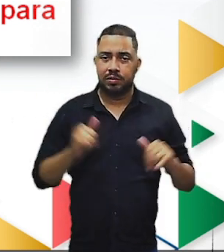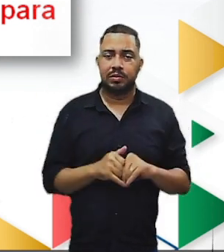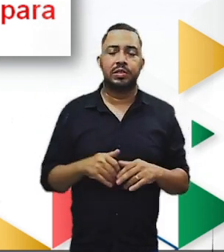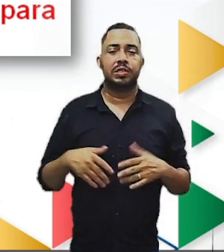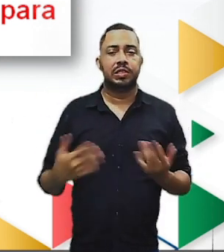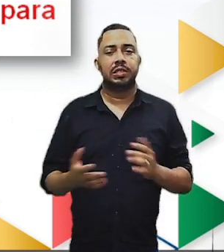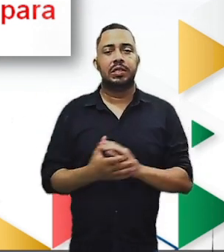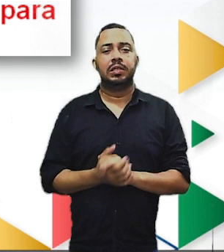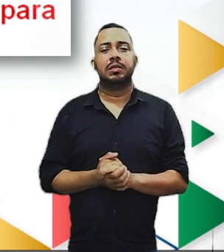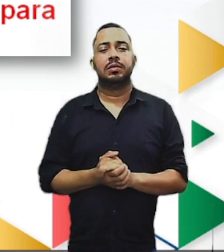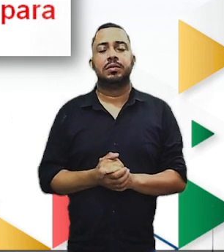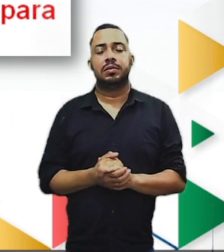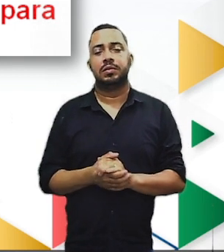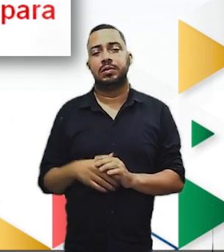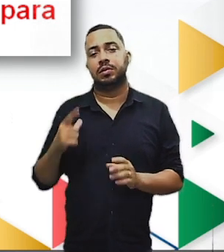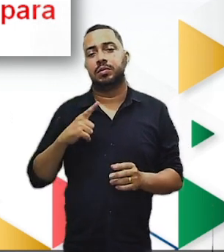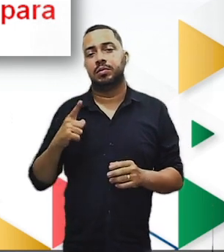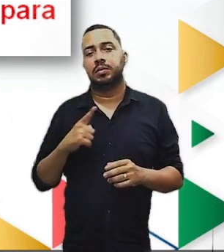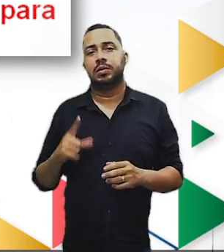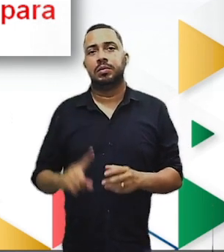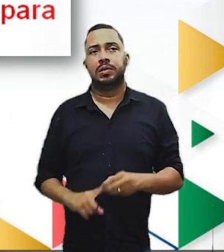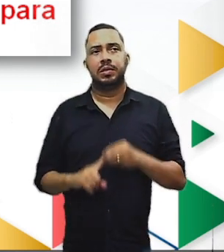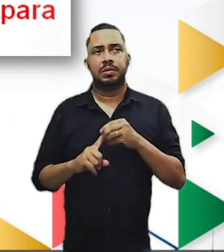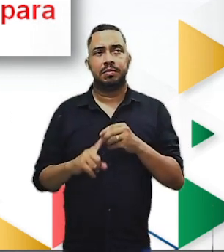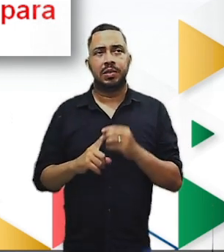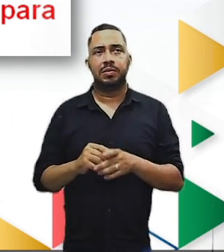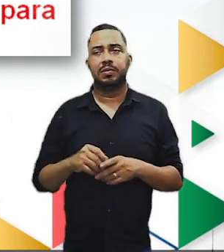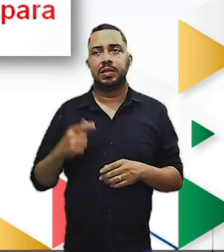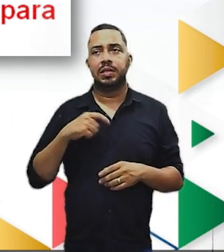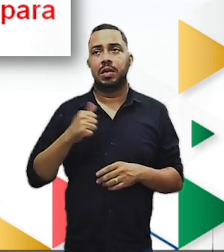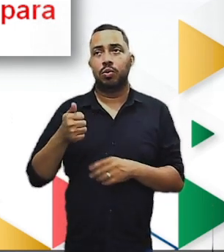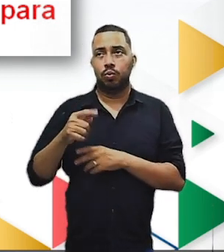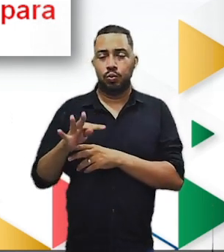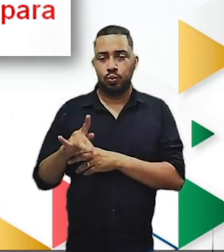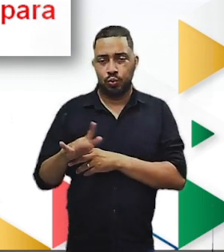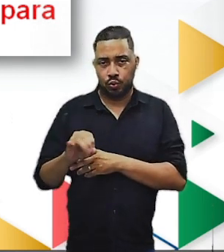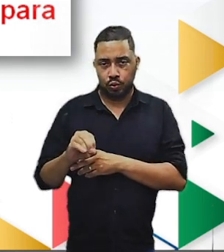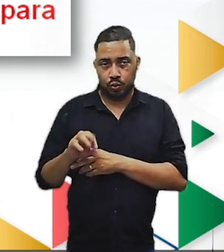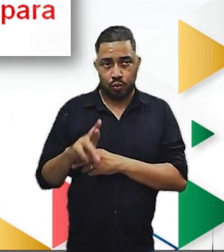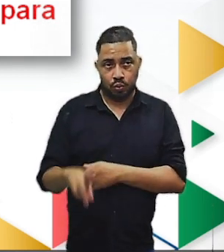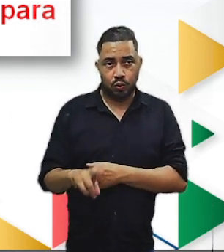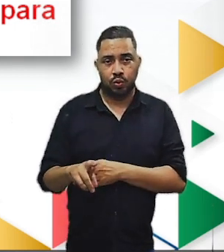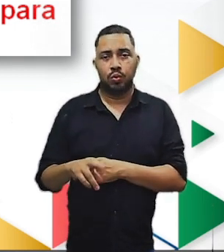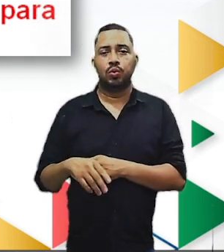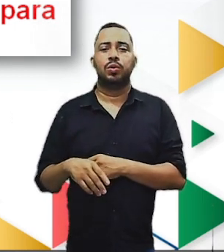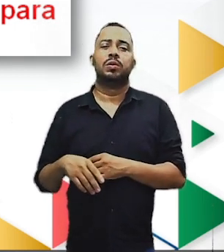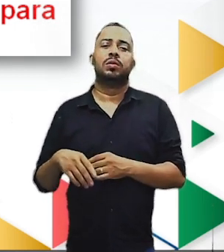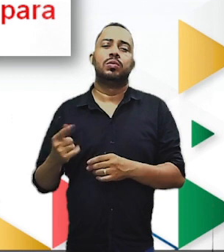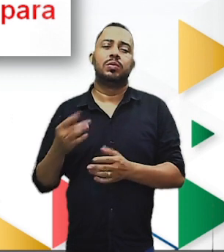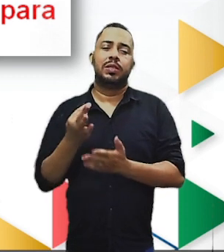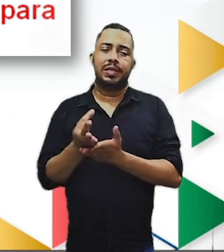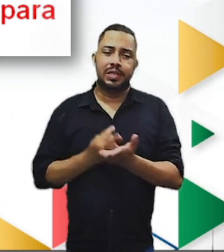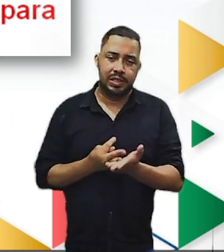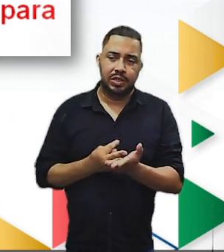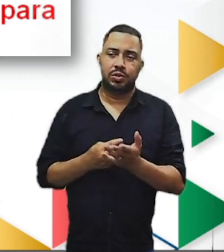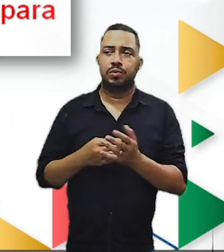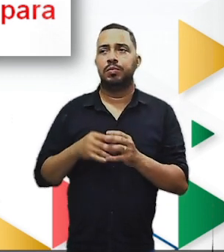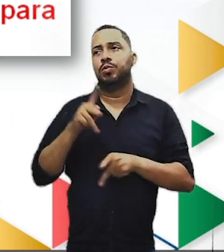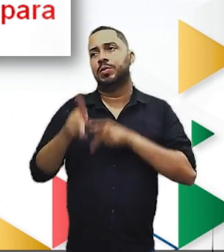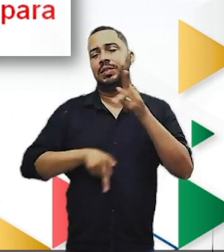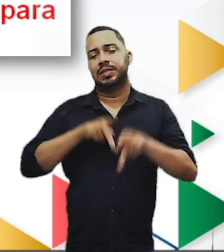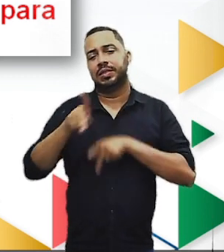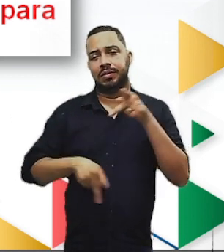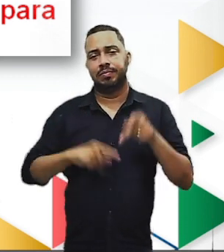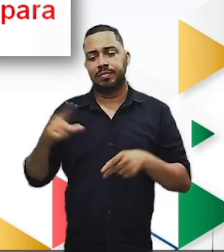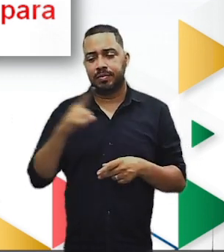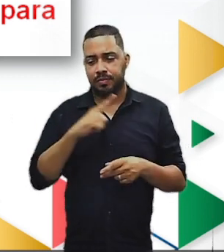trata do principal recurso que o autor da peça, da obra, do texto publicitário